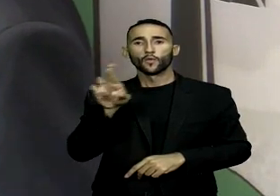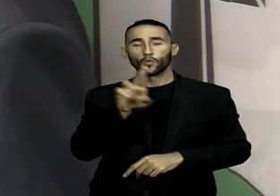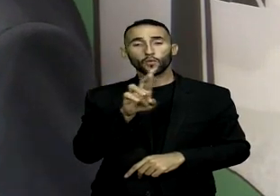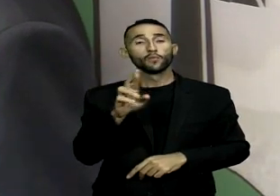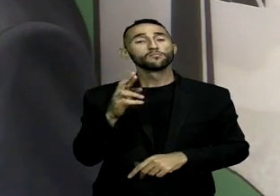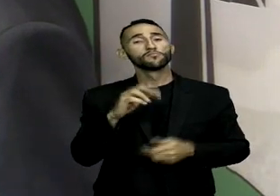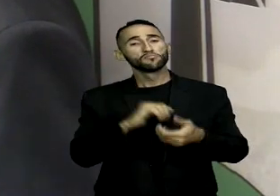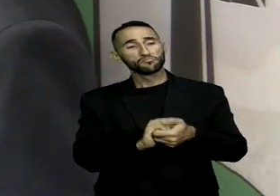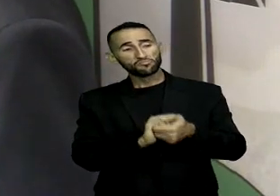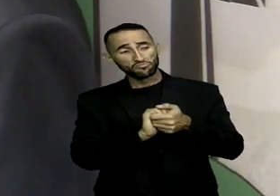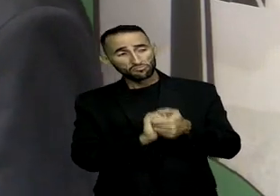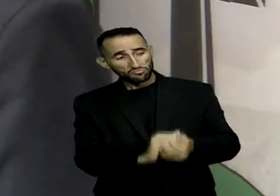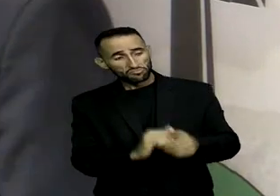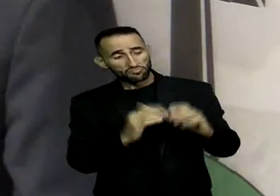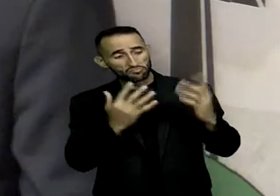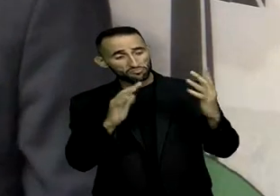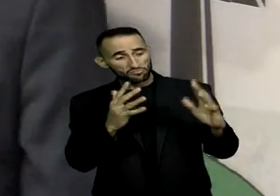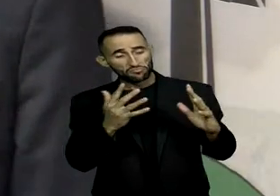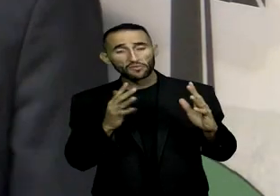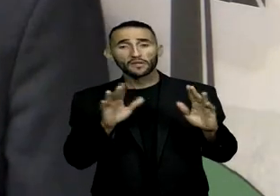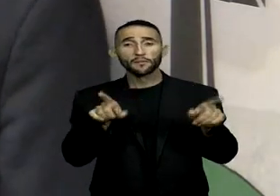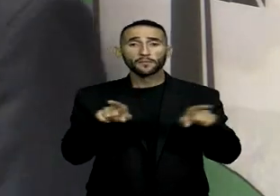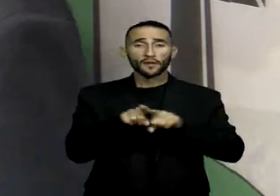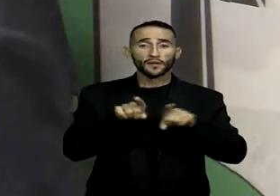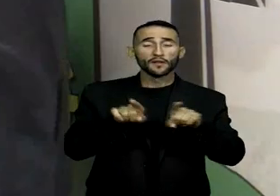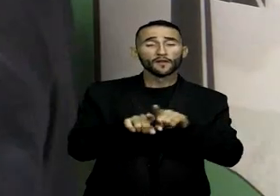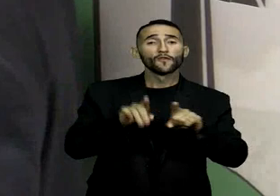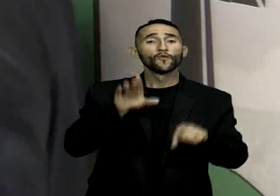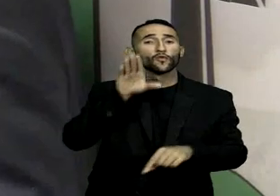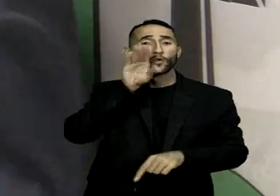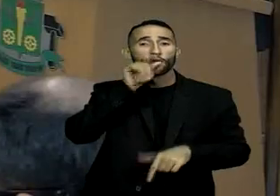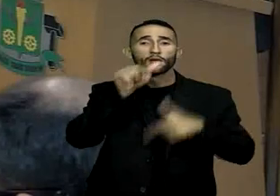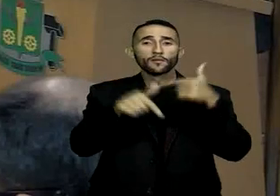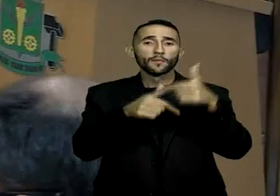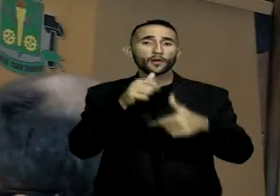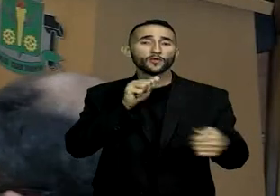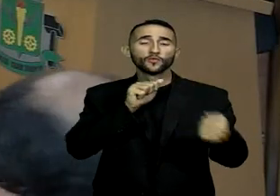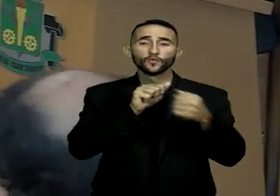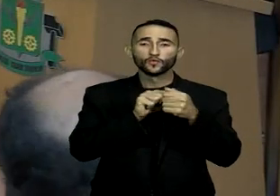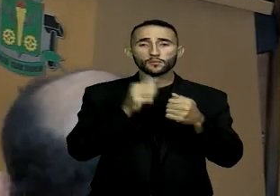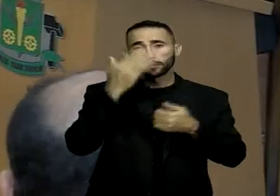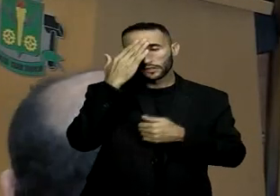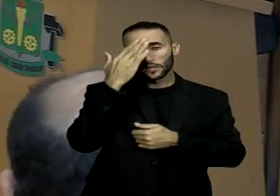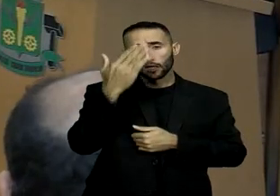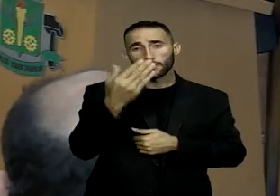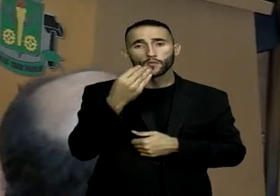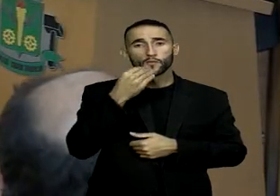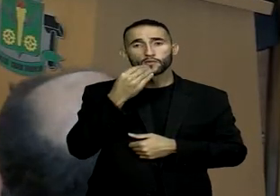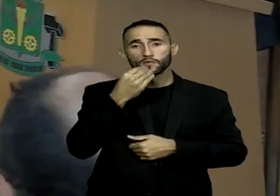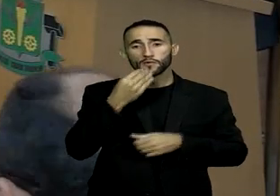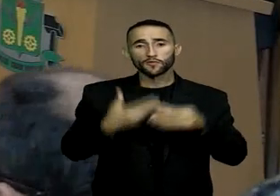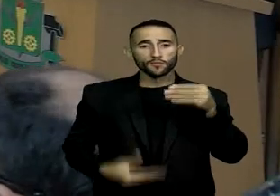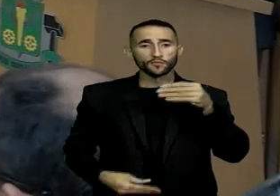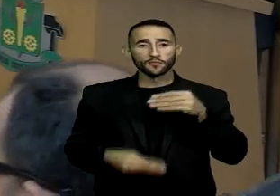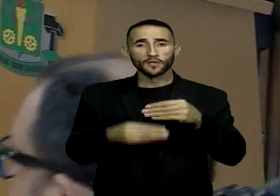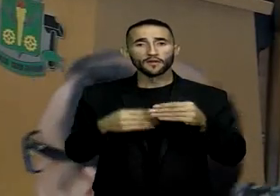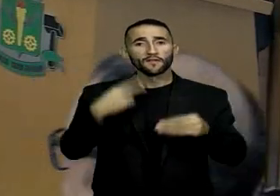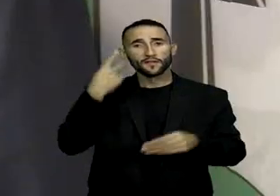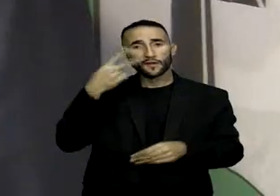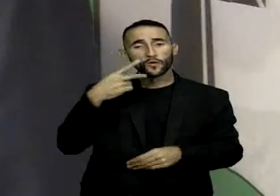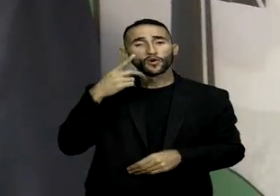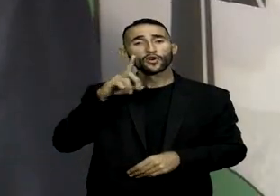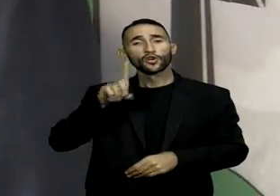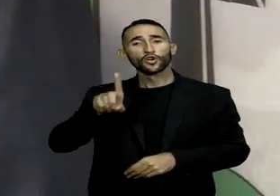e colaboradores que trabalham contigo. Muito obrigado pela parte, nobre vereador Dinei